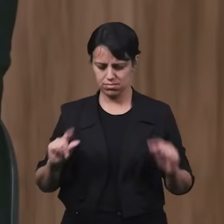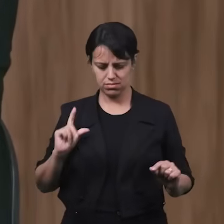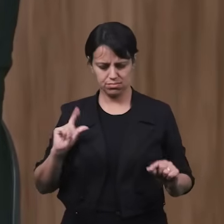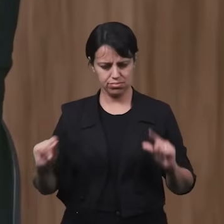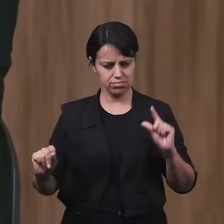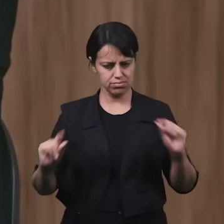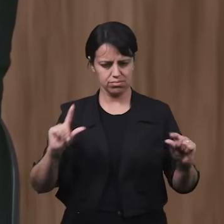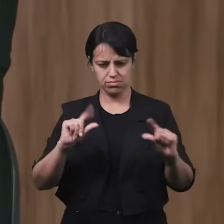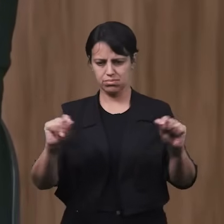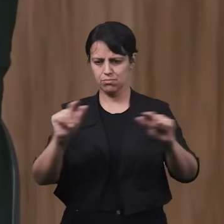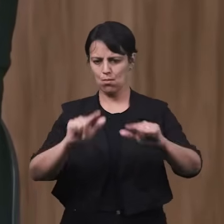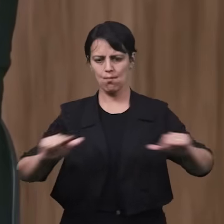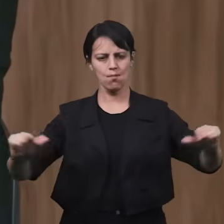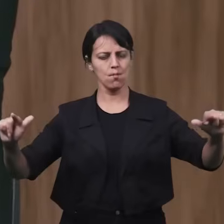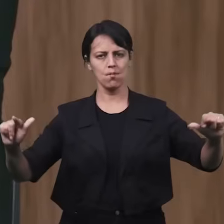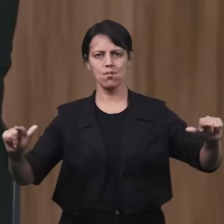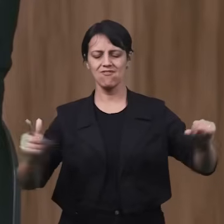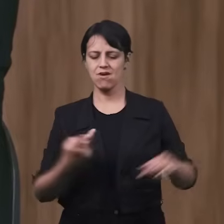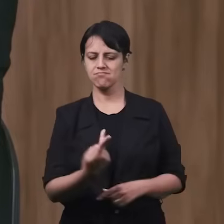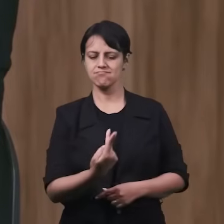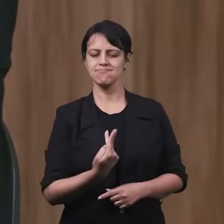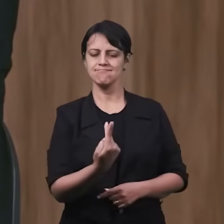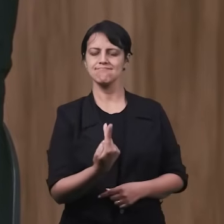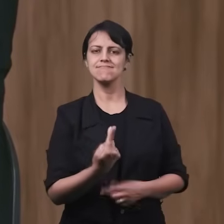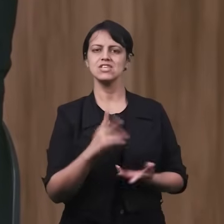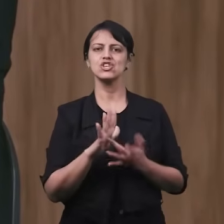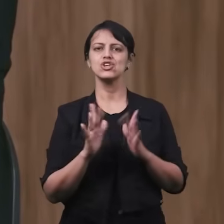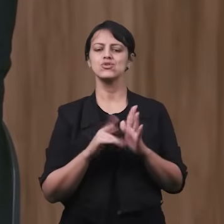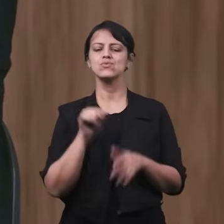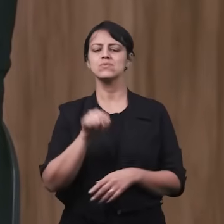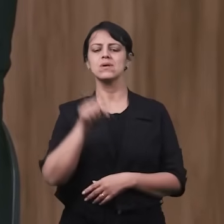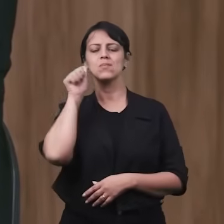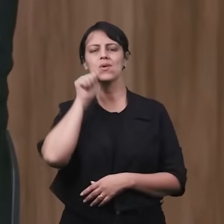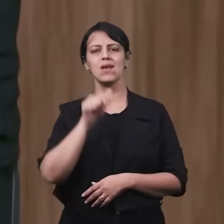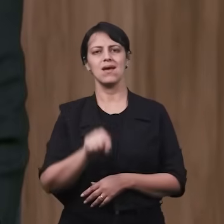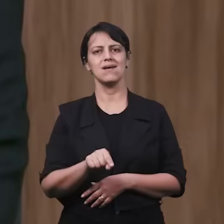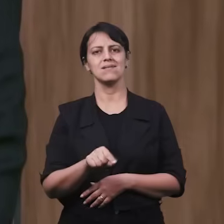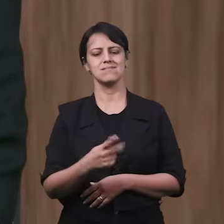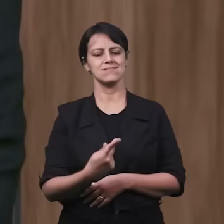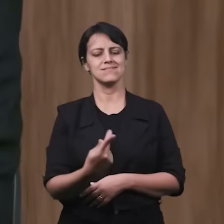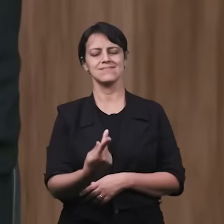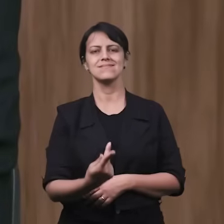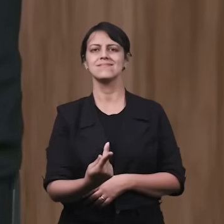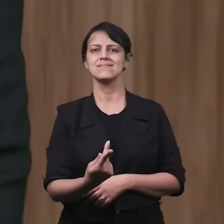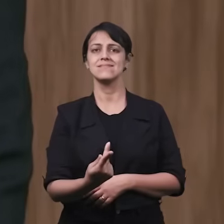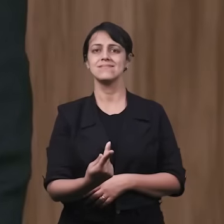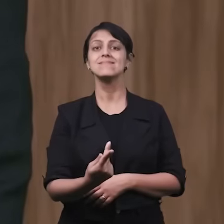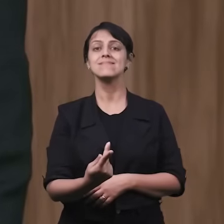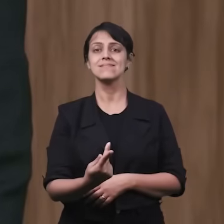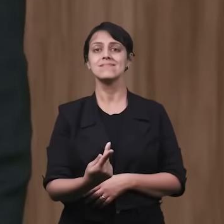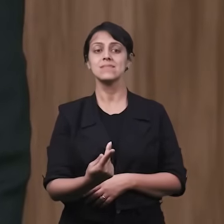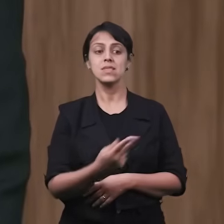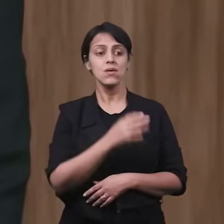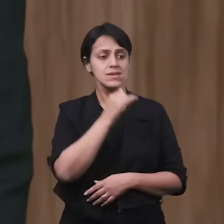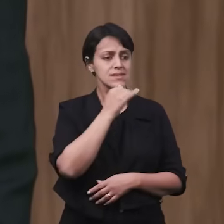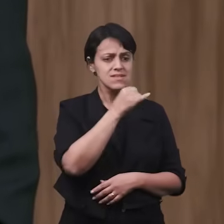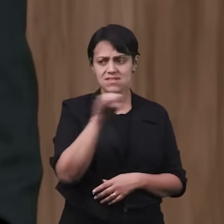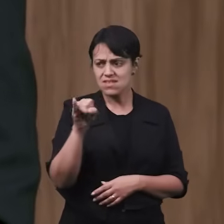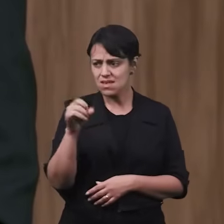Senhor Jesus colocando em prática aquilo que a palavra nos fala. Porque não tem pecado,